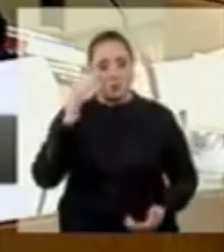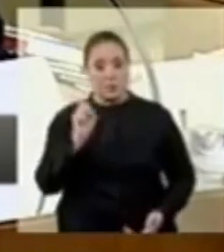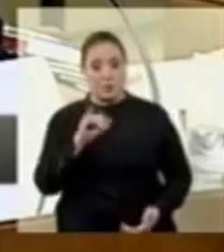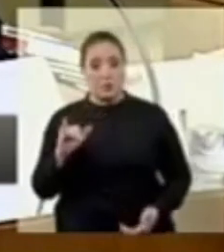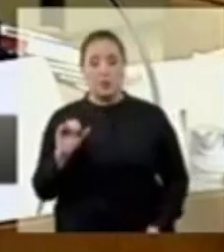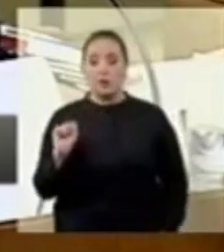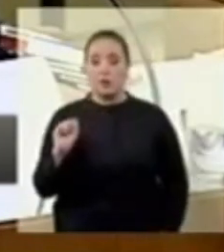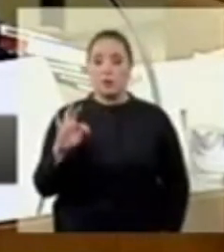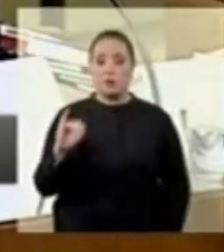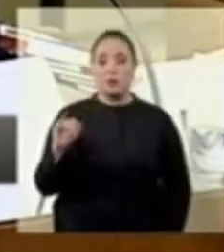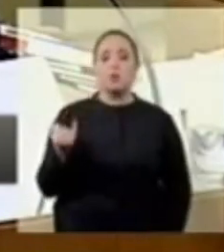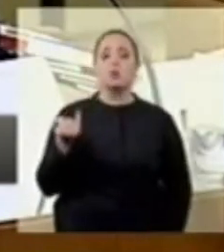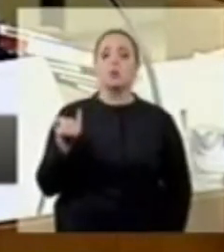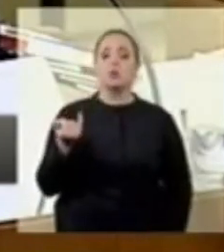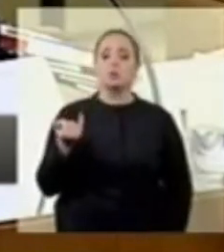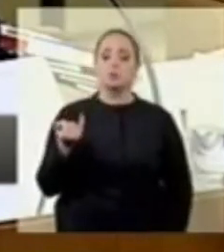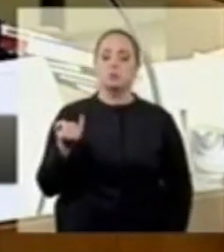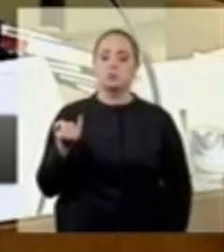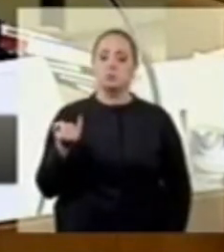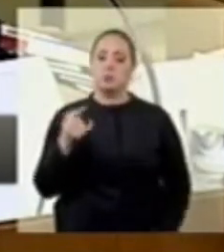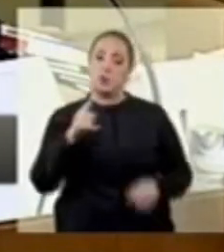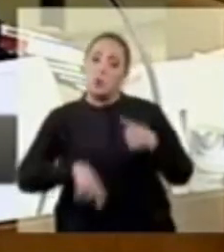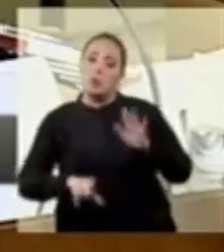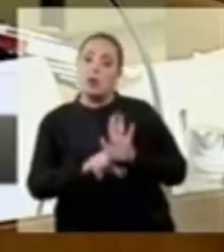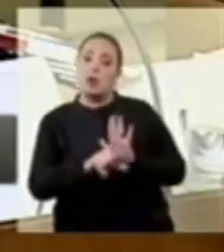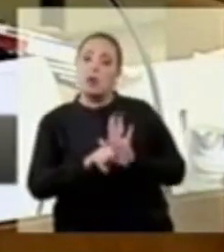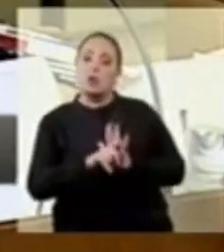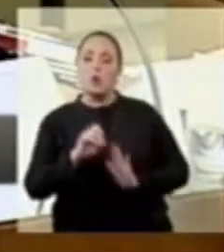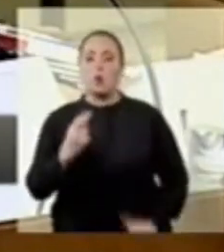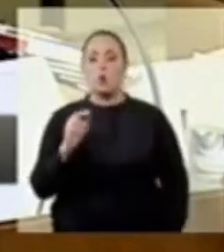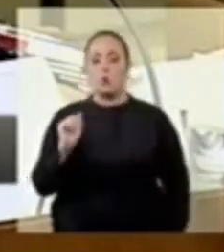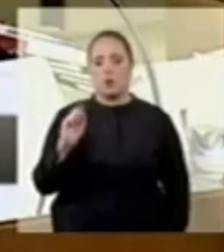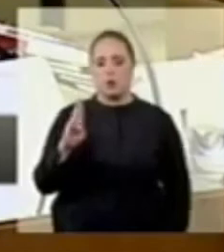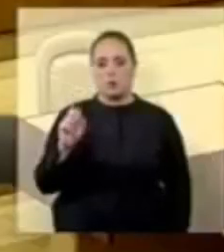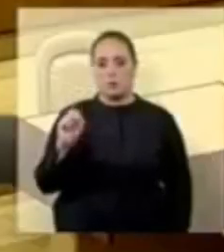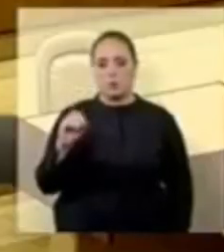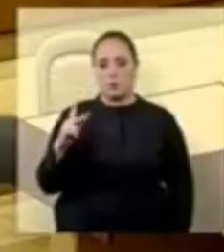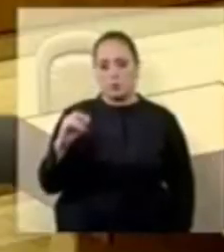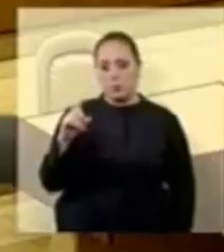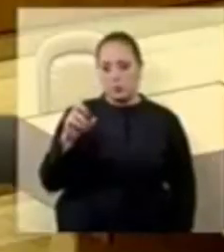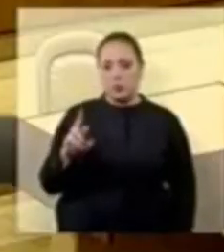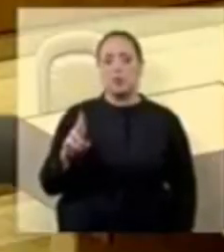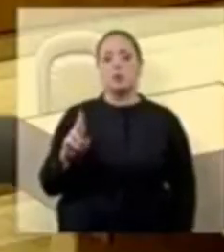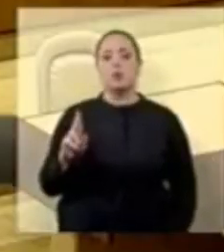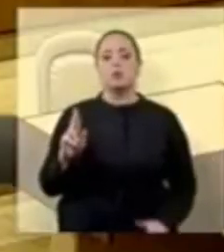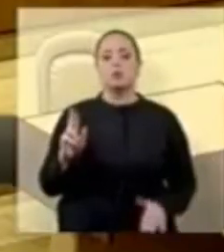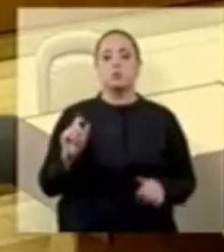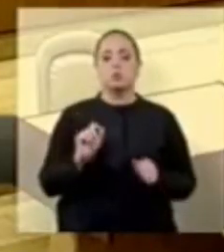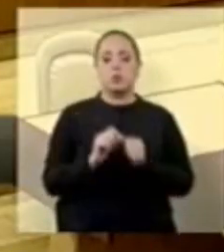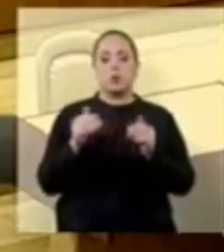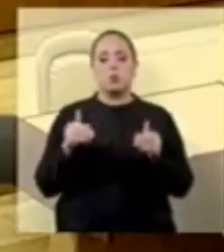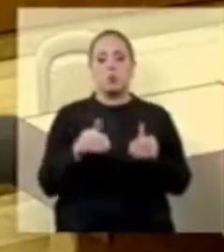superior tribunal de justiça cometeu uma ilegalidade ou abuso de poder ao aplicar a um caso concreto